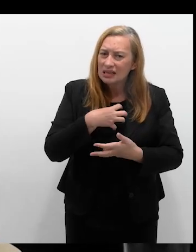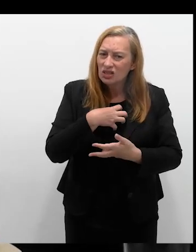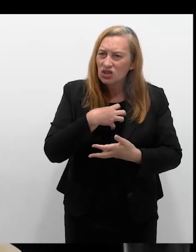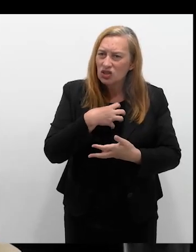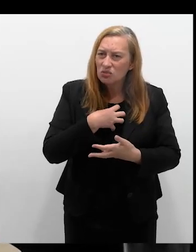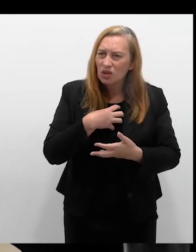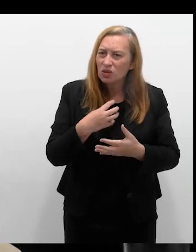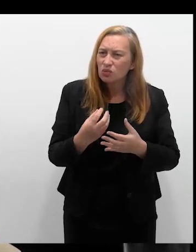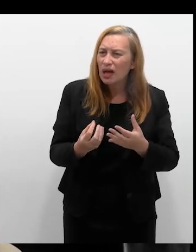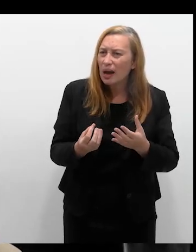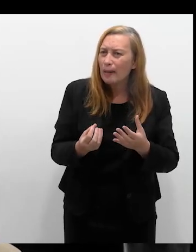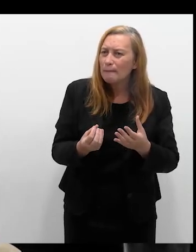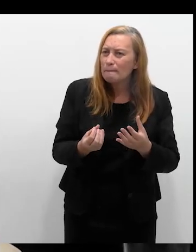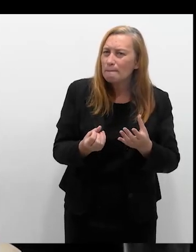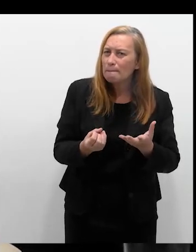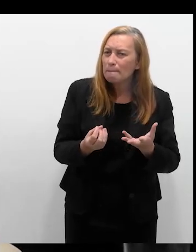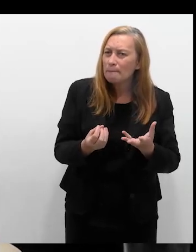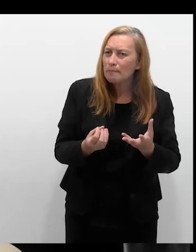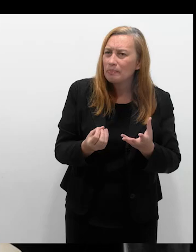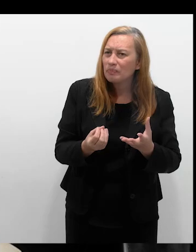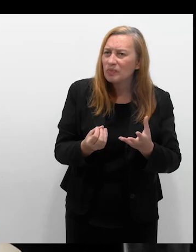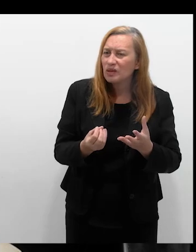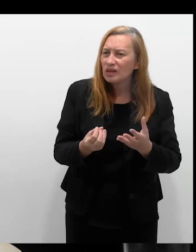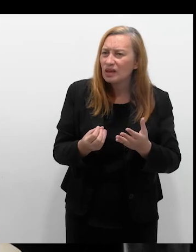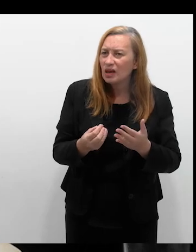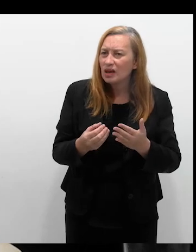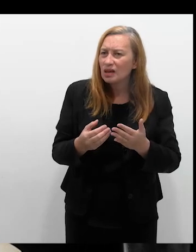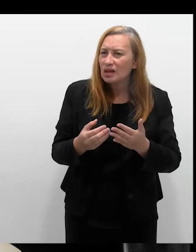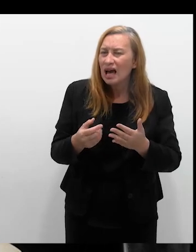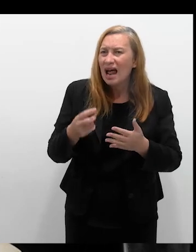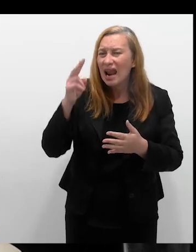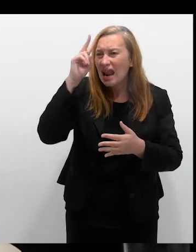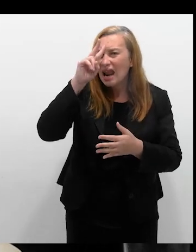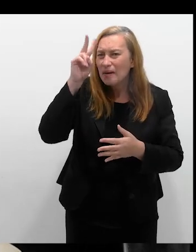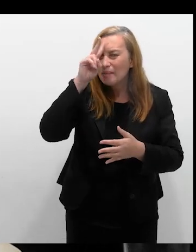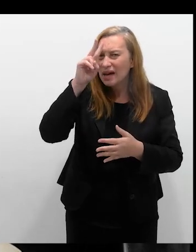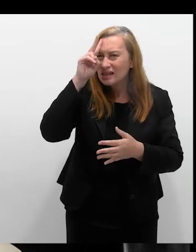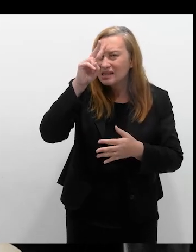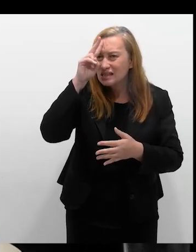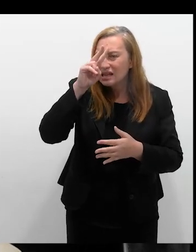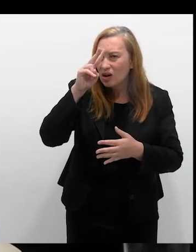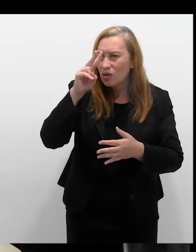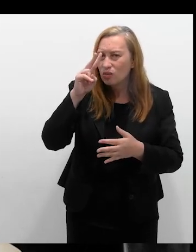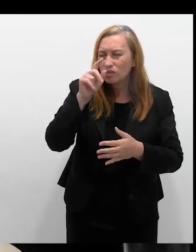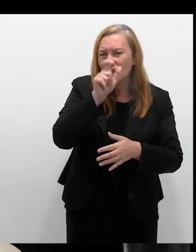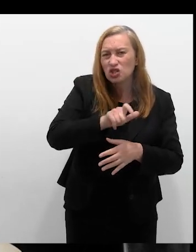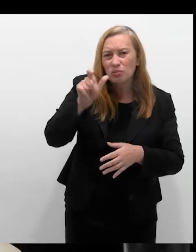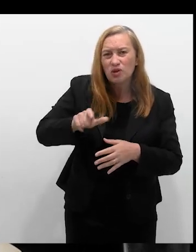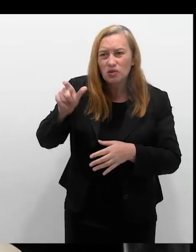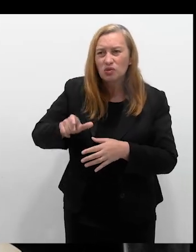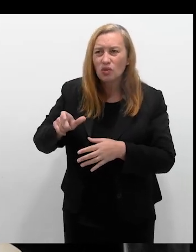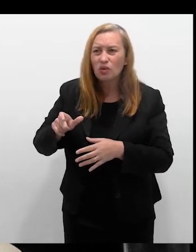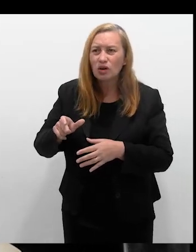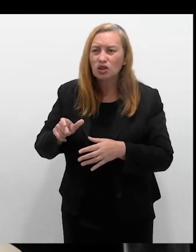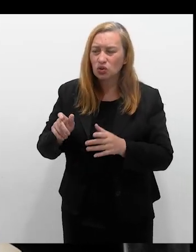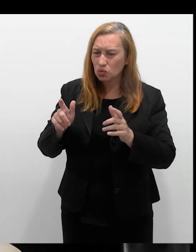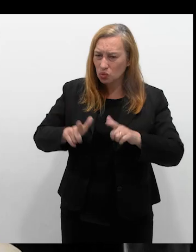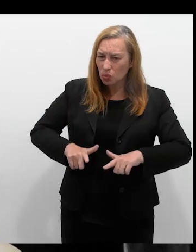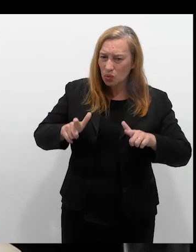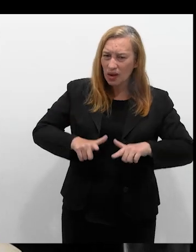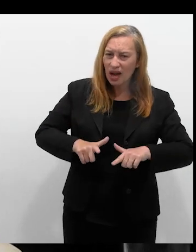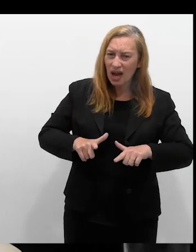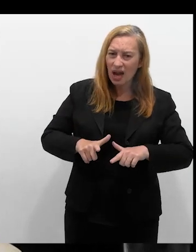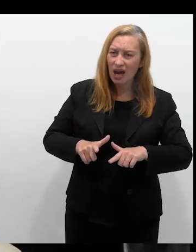assim, muito, muito tocante, tá? Legal. Sobre a questão da produção e a descontinuidade da memória e a relação que as